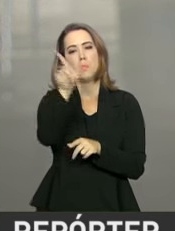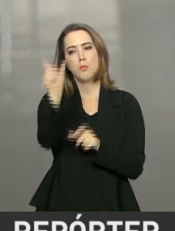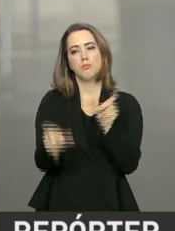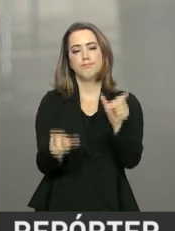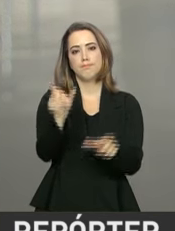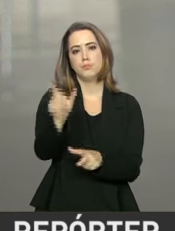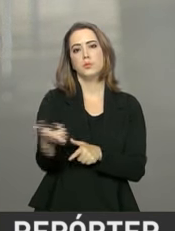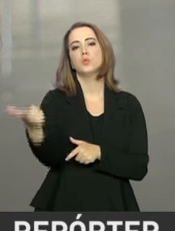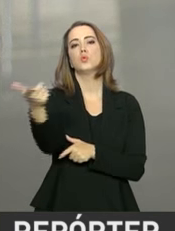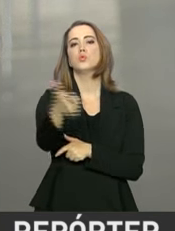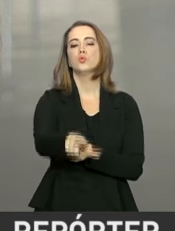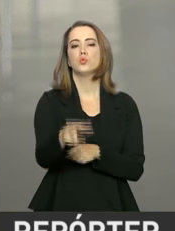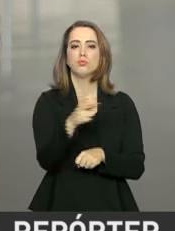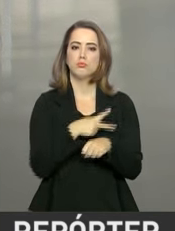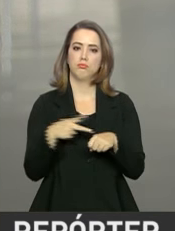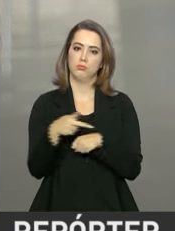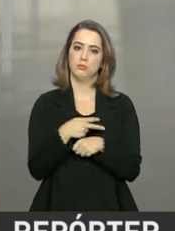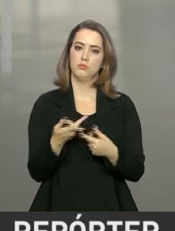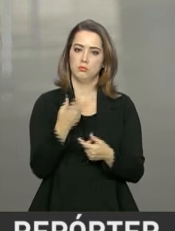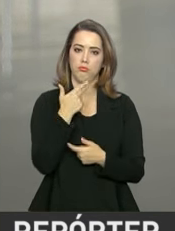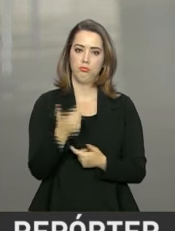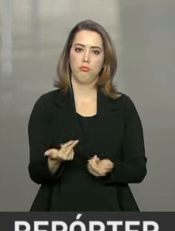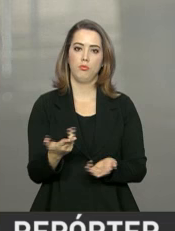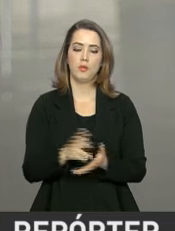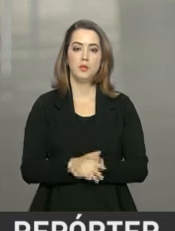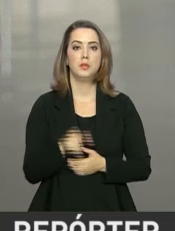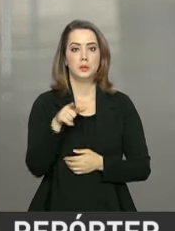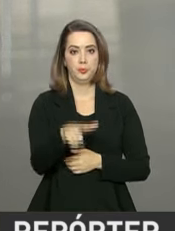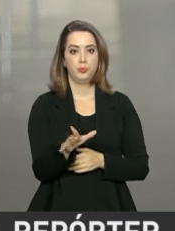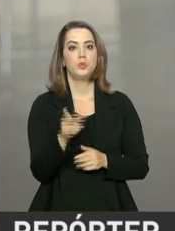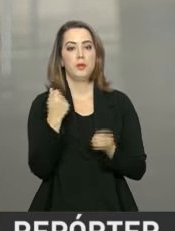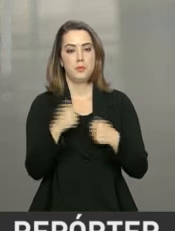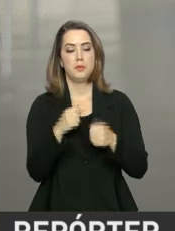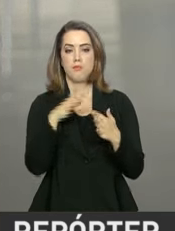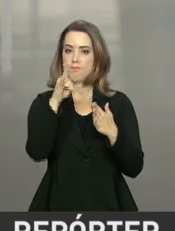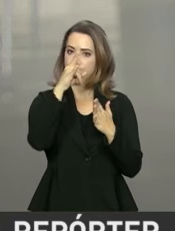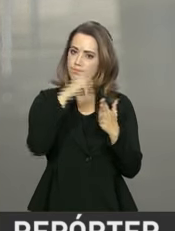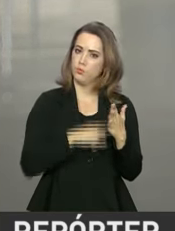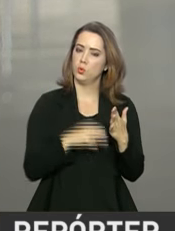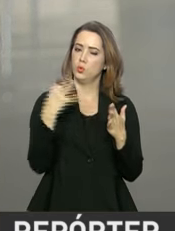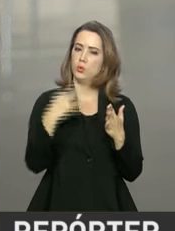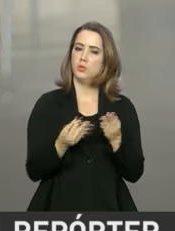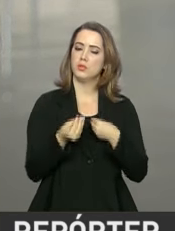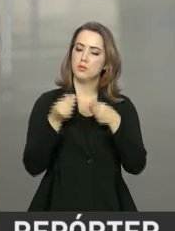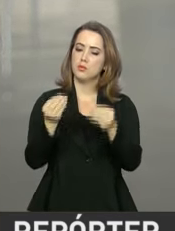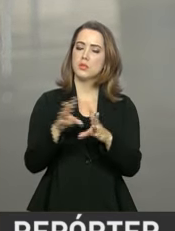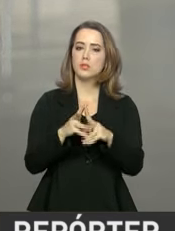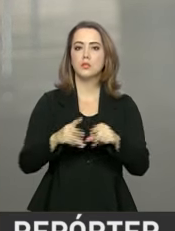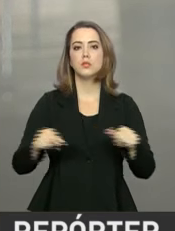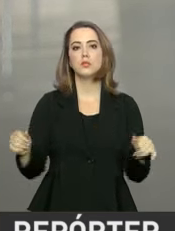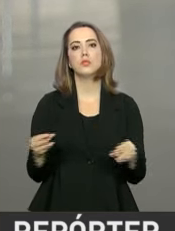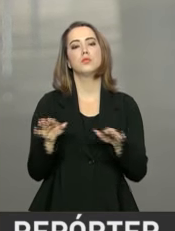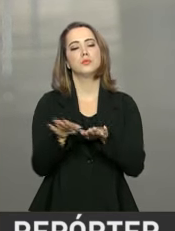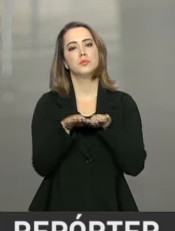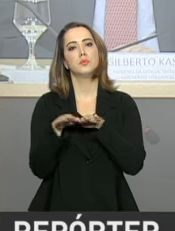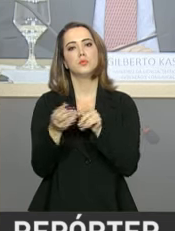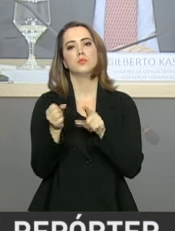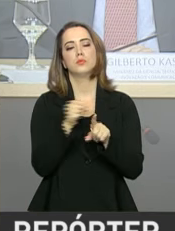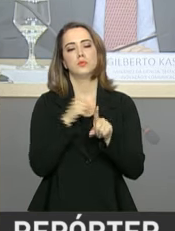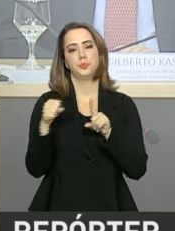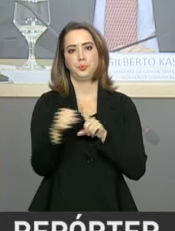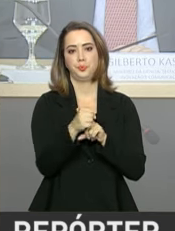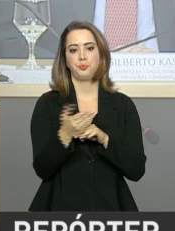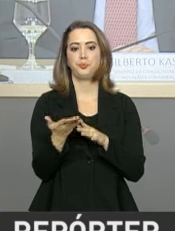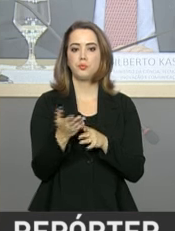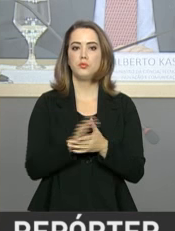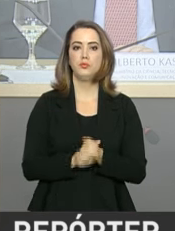defendeu que a regularização fundiária é fundamental para garantir a estabilidade social